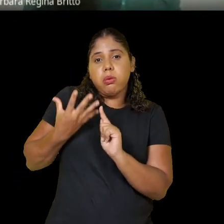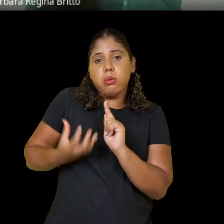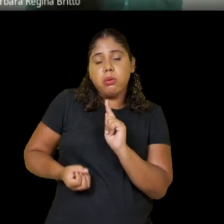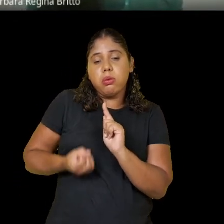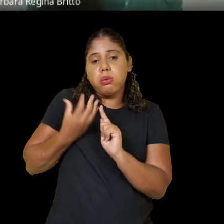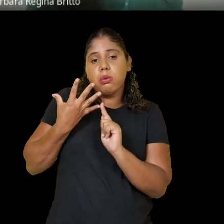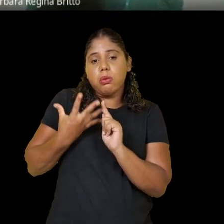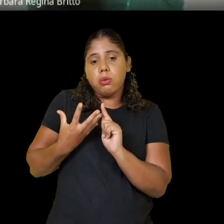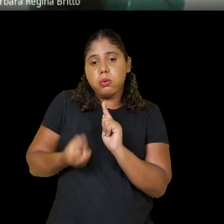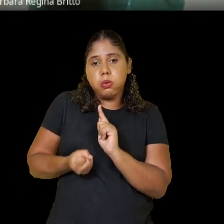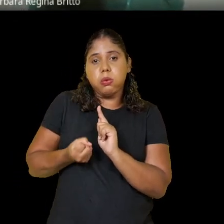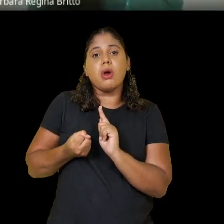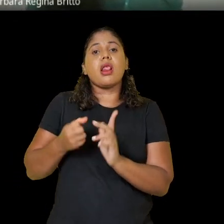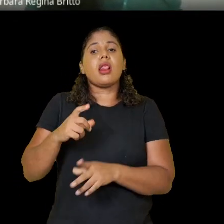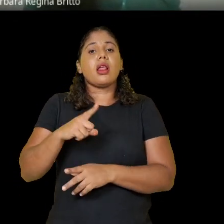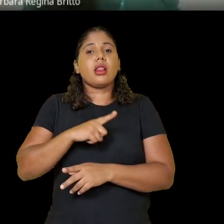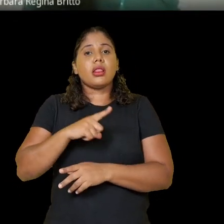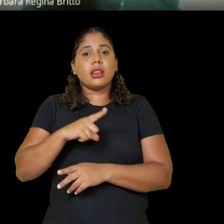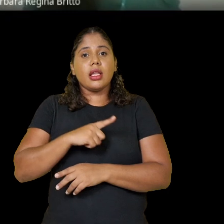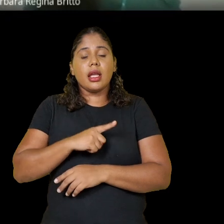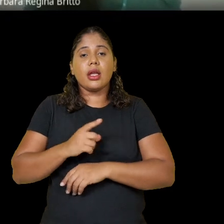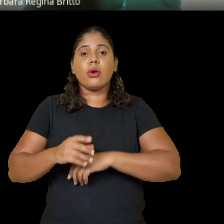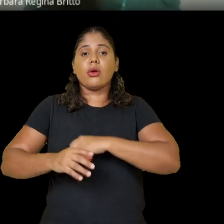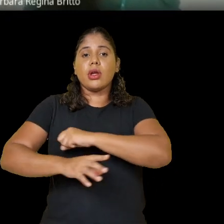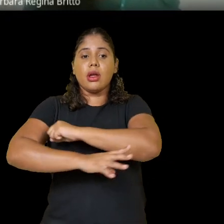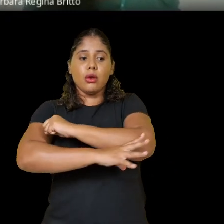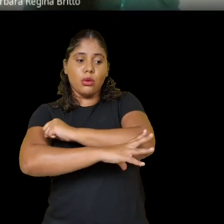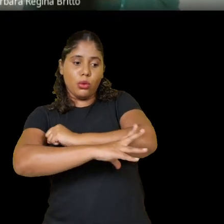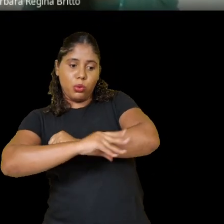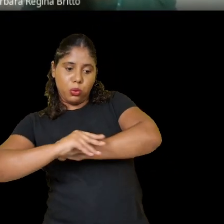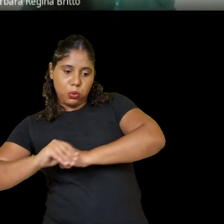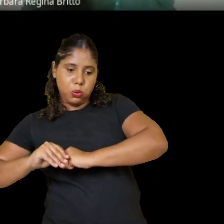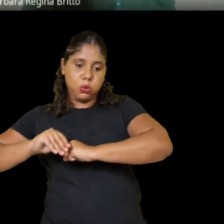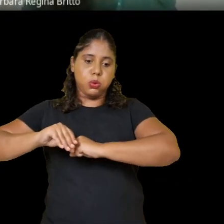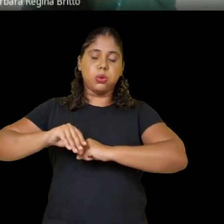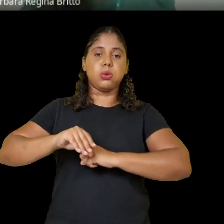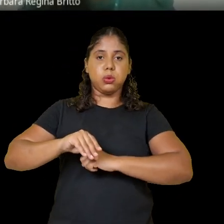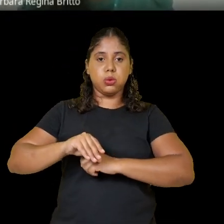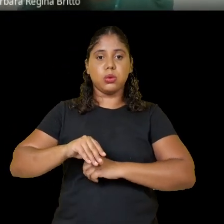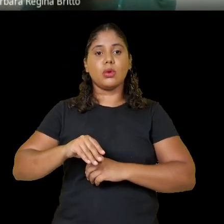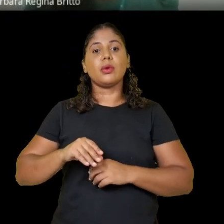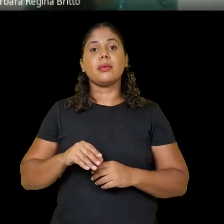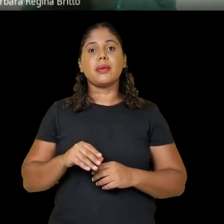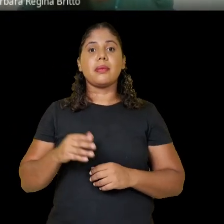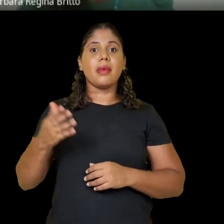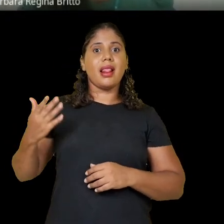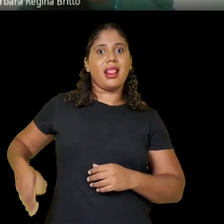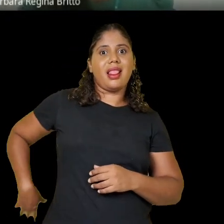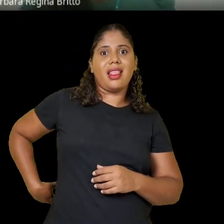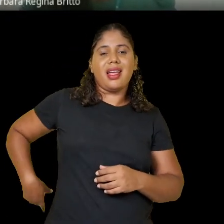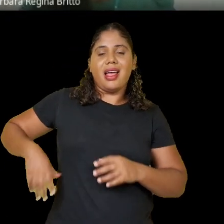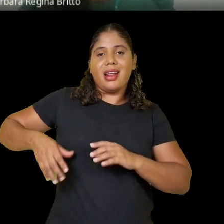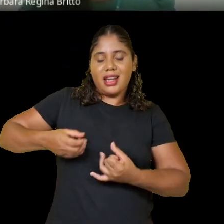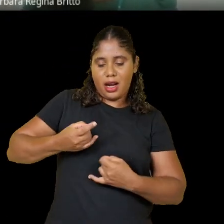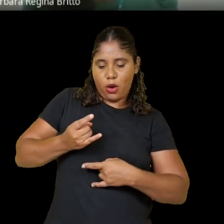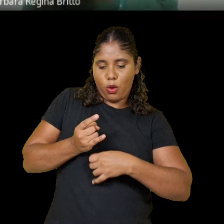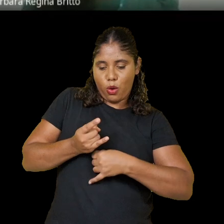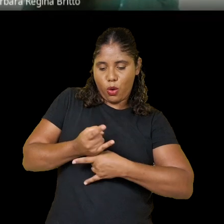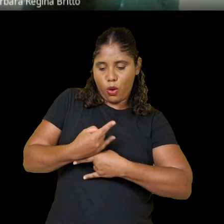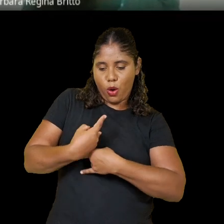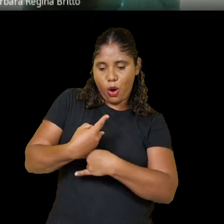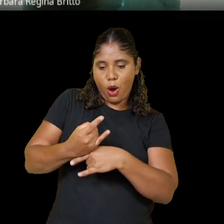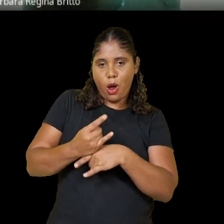lordose lombar, lateralização da marcha, que às vezes a gente fala, está andando igual uma patinha,